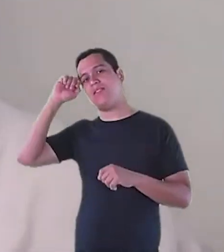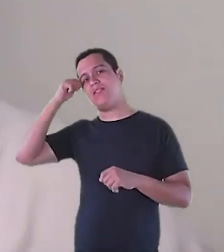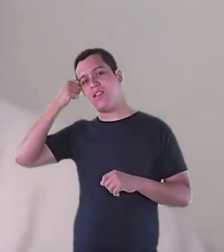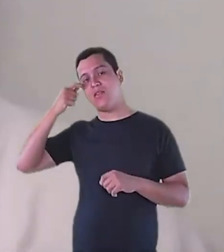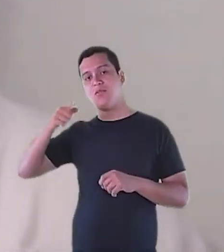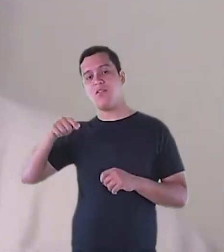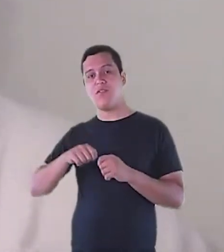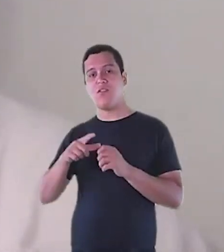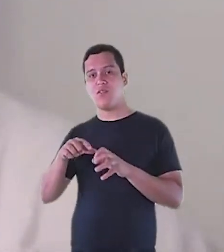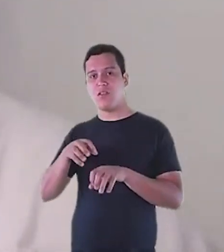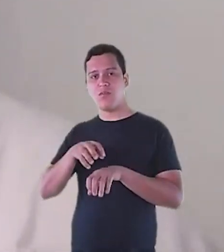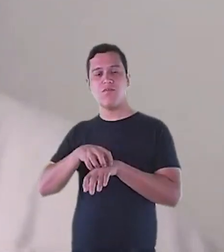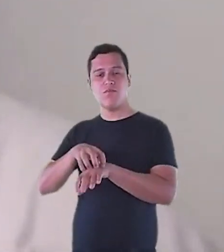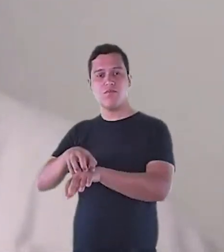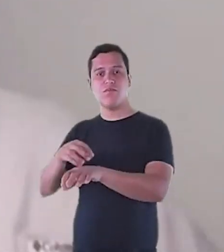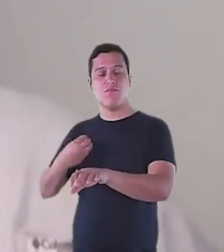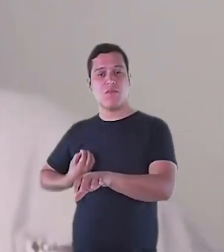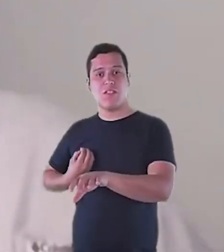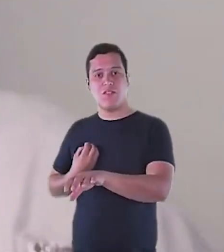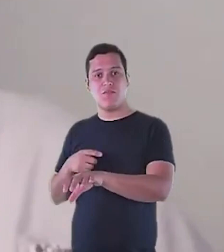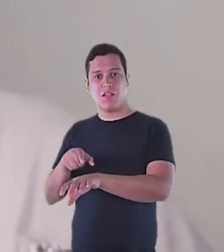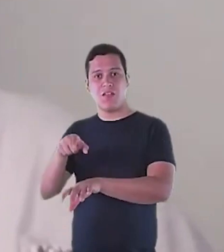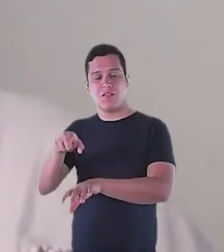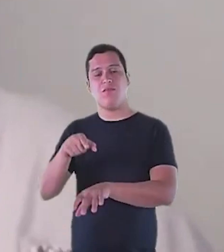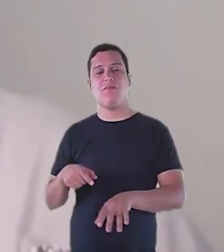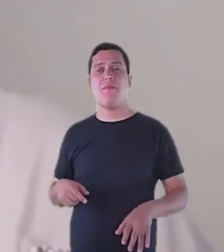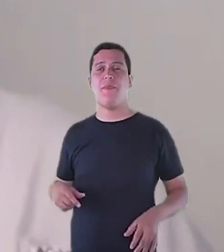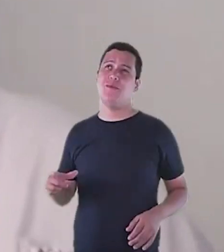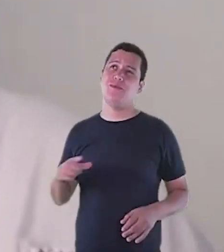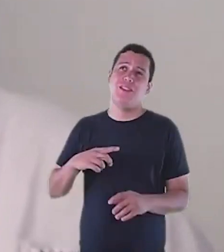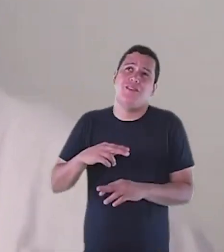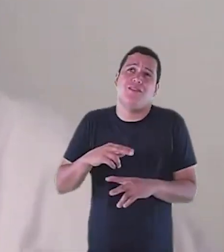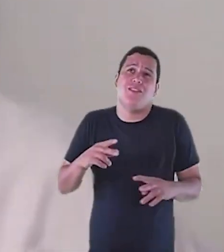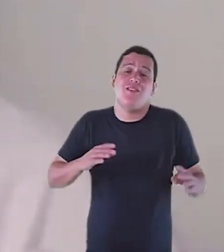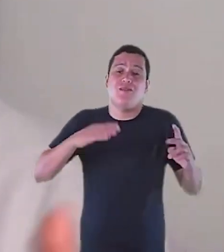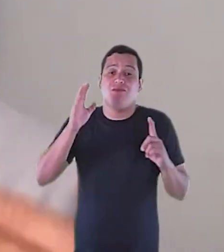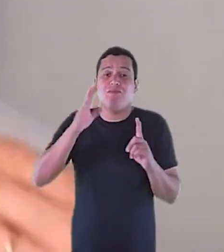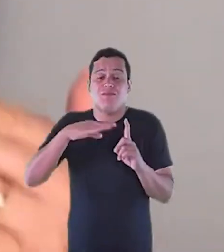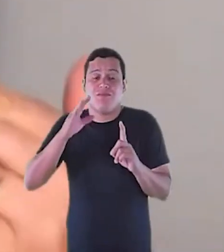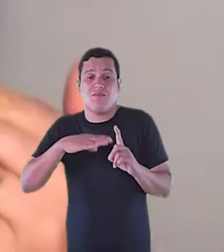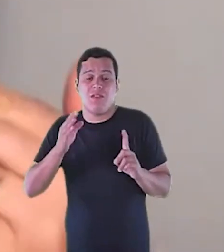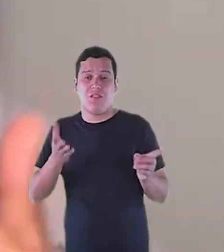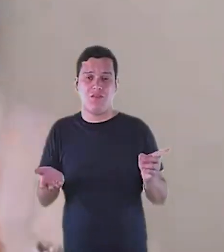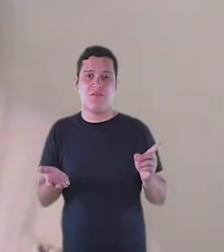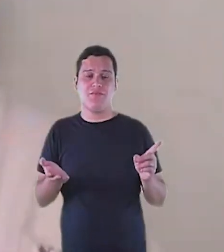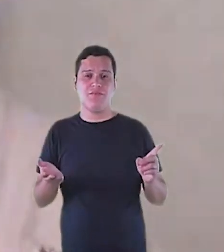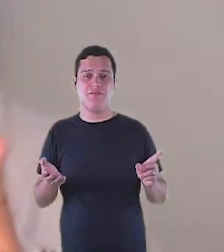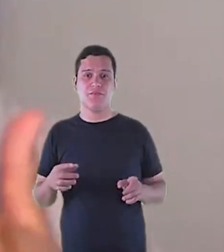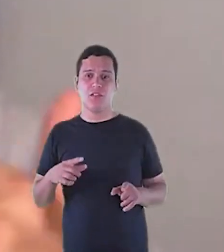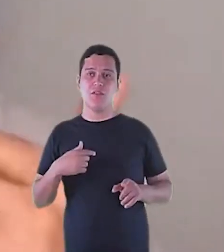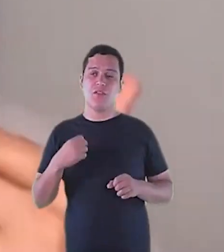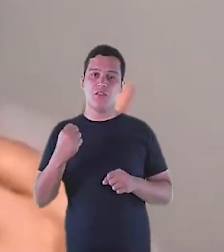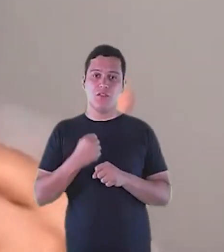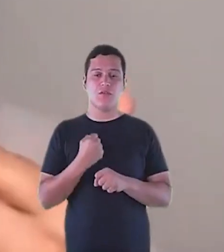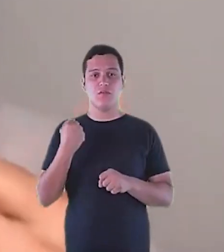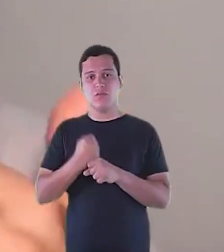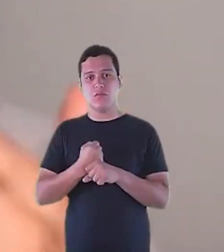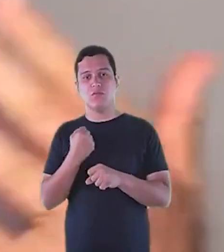Palmares. Então existem muitos mitos, assim, foram se construindo,